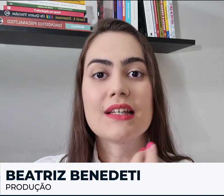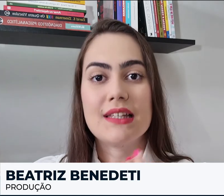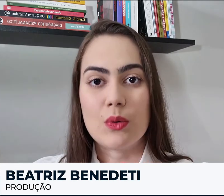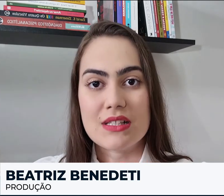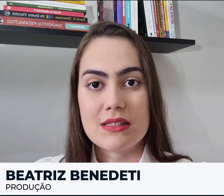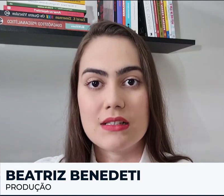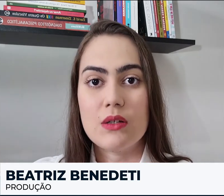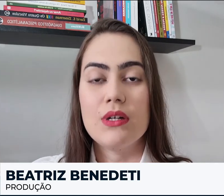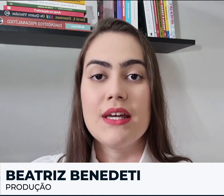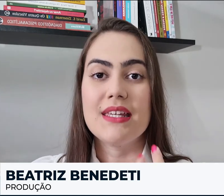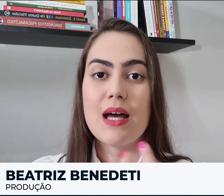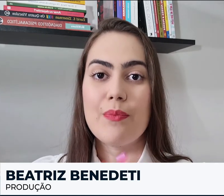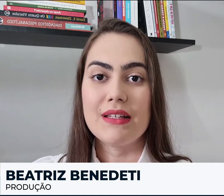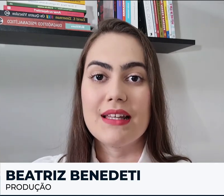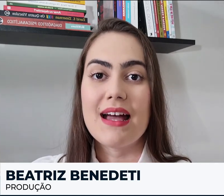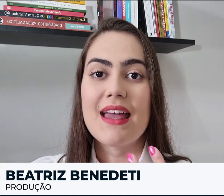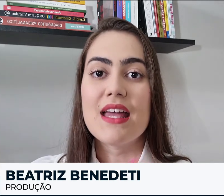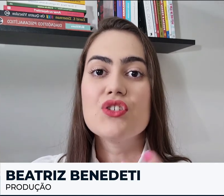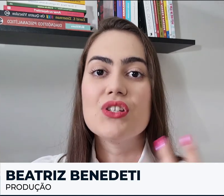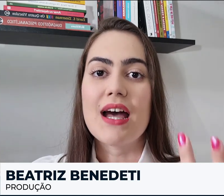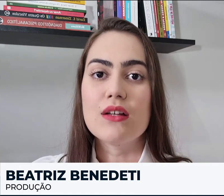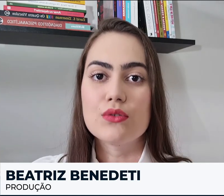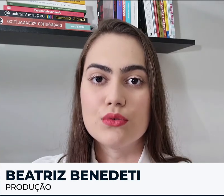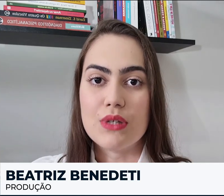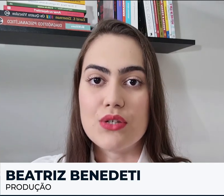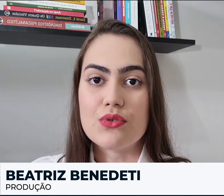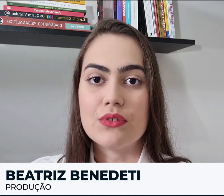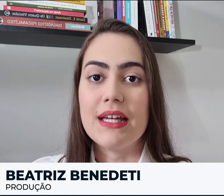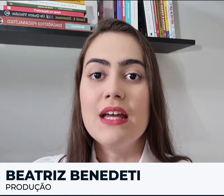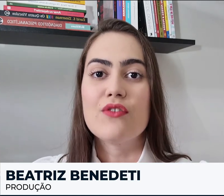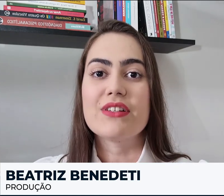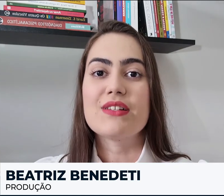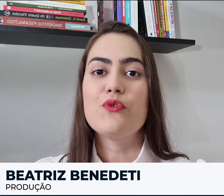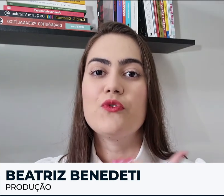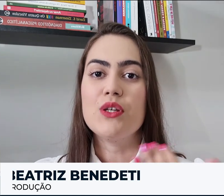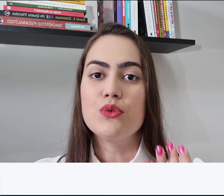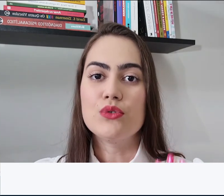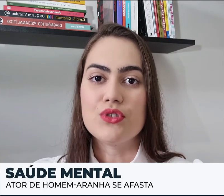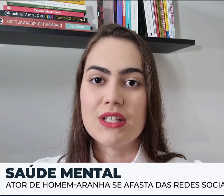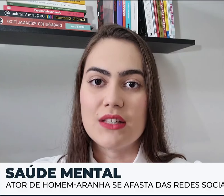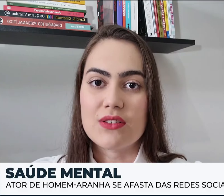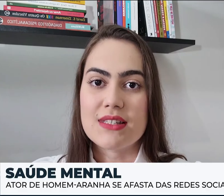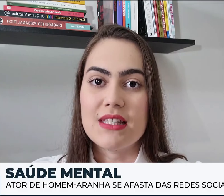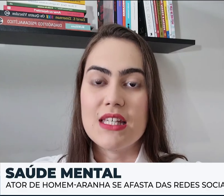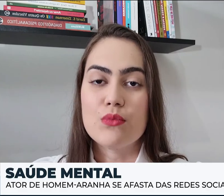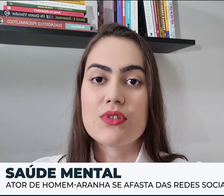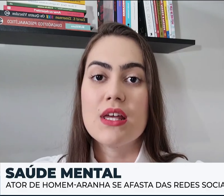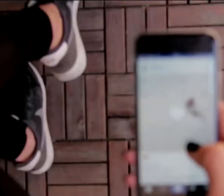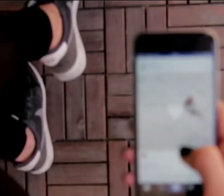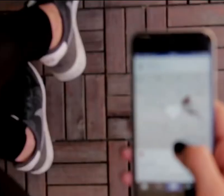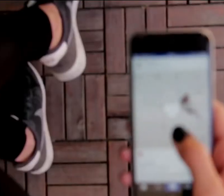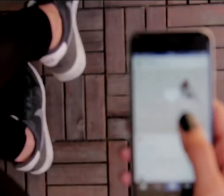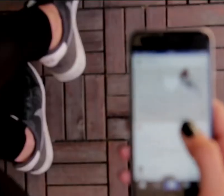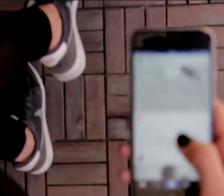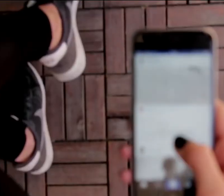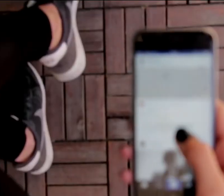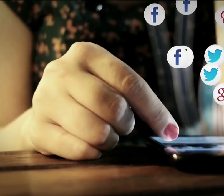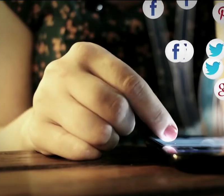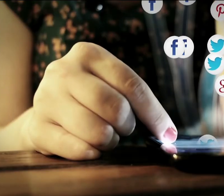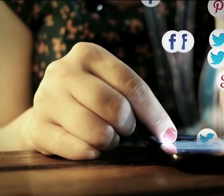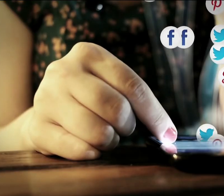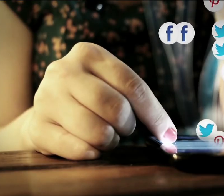de inadequação, e aprender a retirar tudo isso, né? Fazer um filtro de quem nós seguimos.